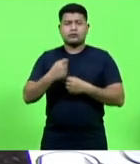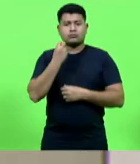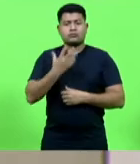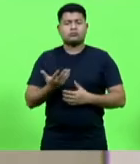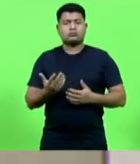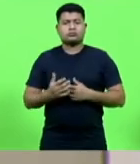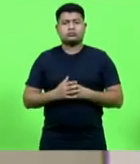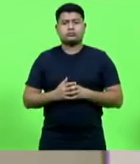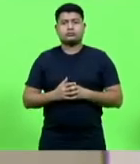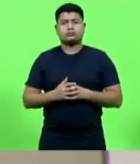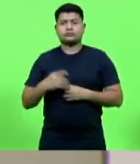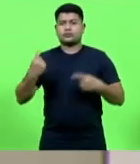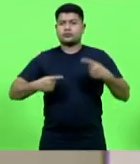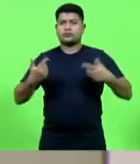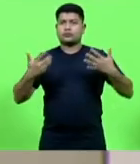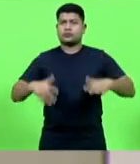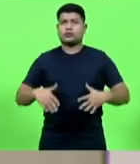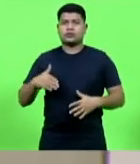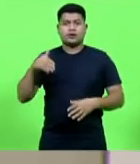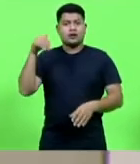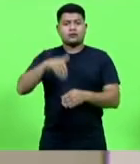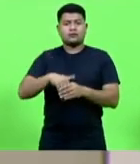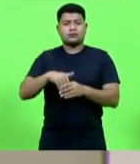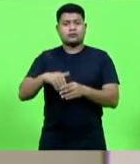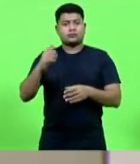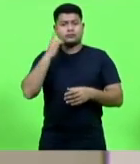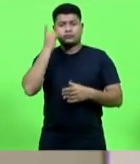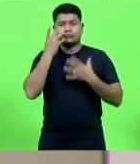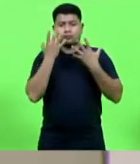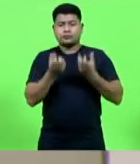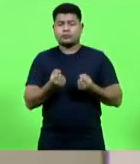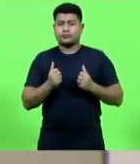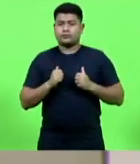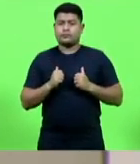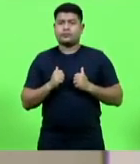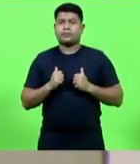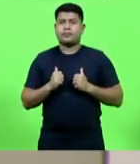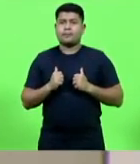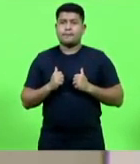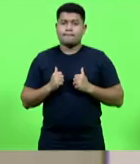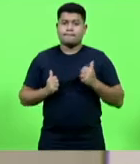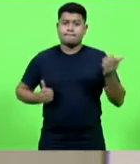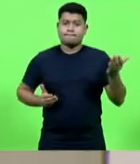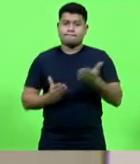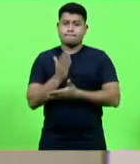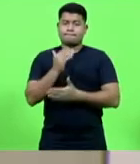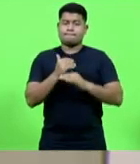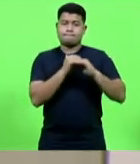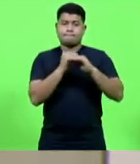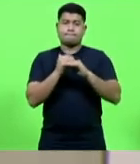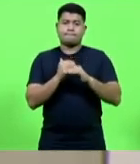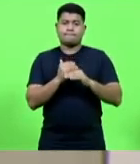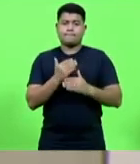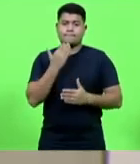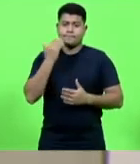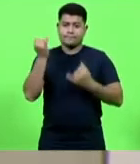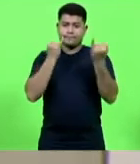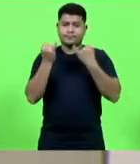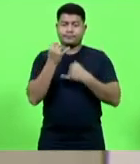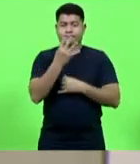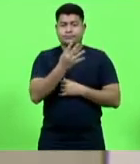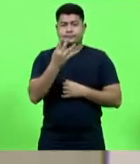Não havendo mais quem queira discutir, em votação, deputados que aprovam, permaneçam como se encontram, aprovado por unanimidade. Pedindo informação